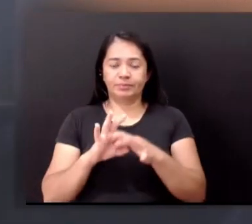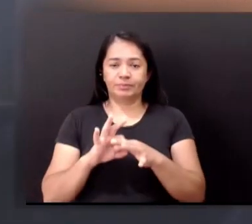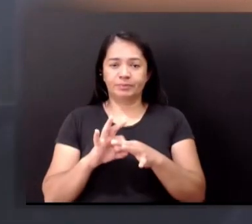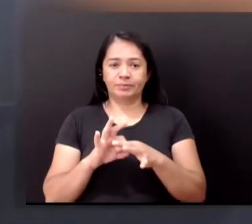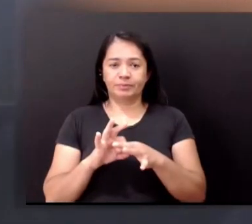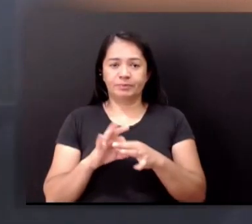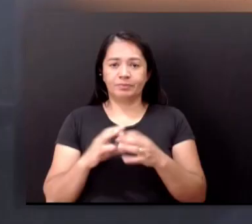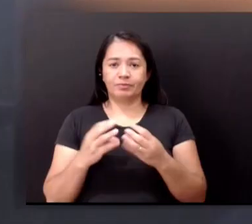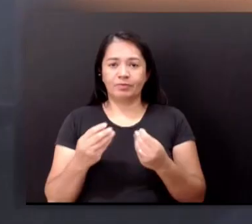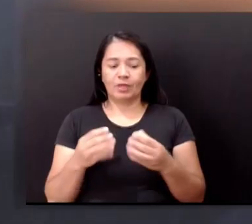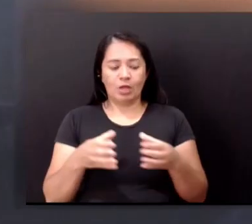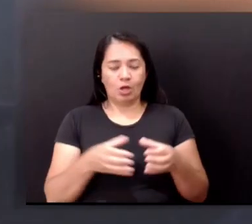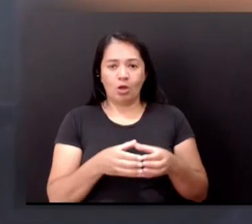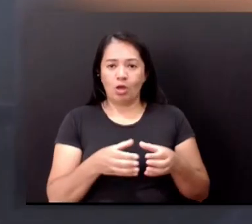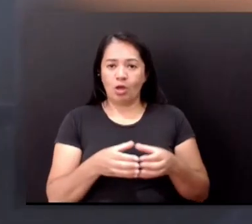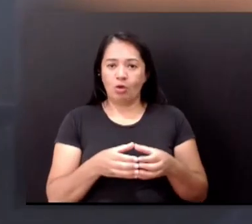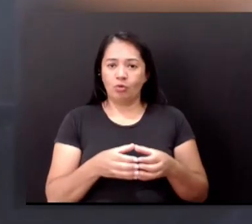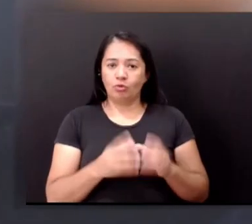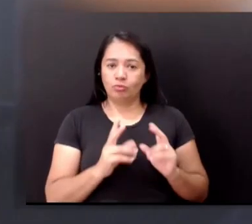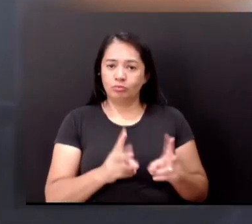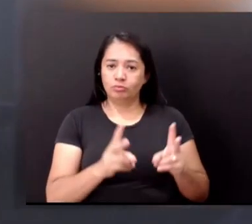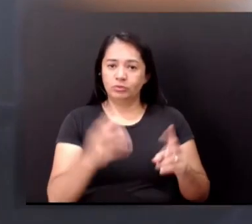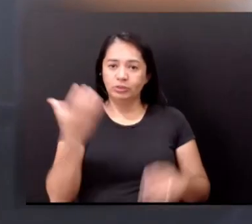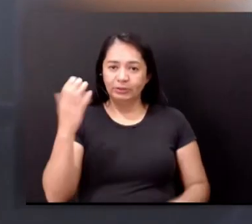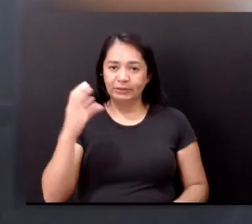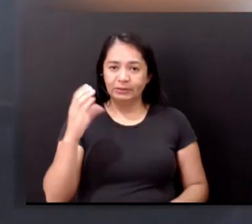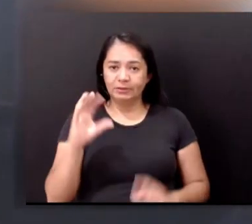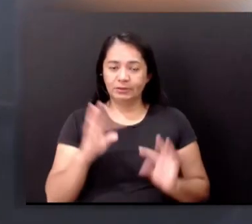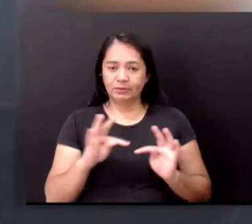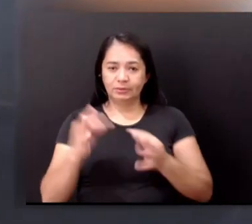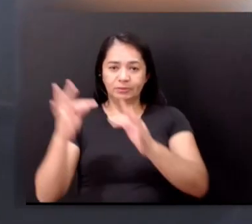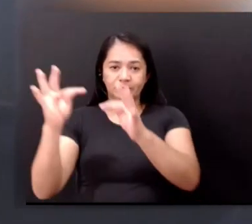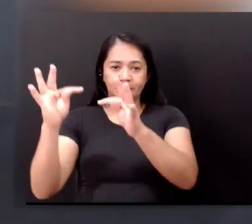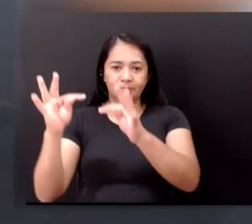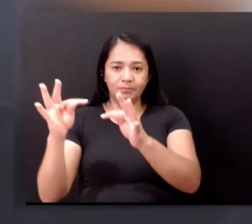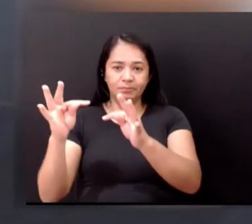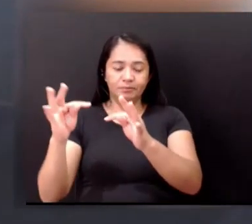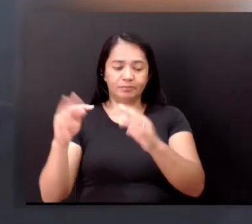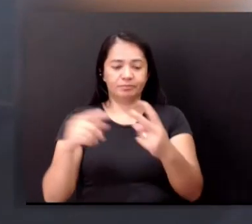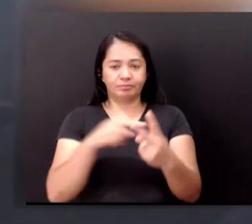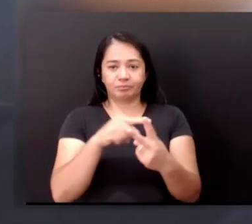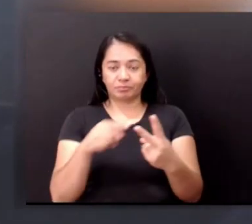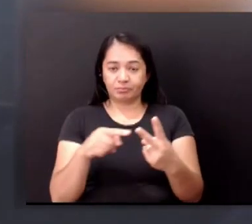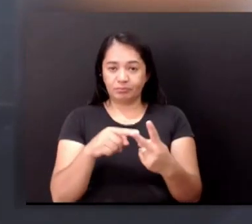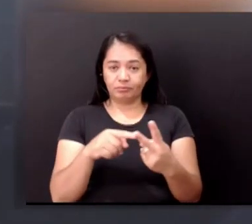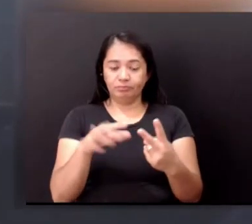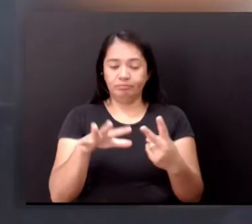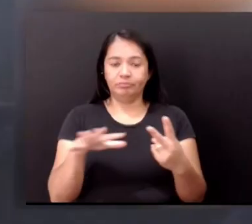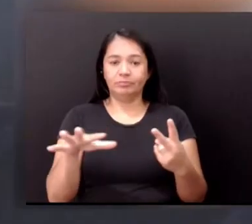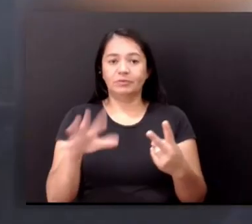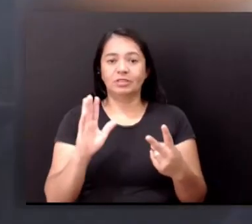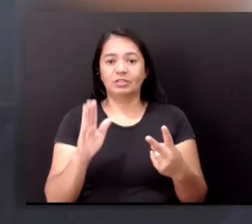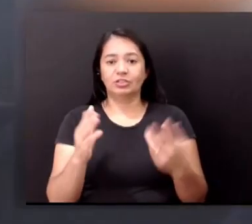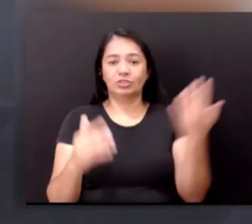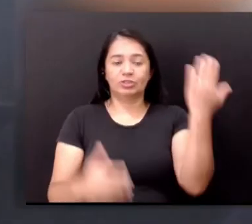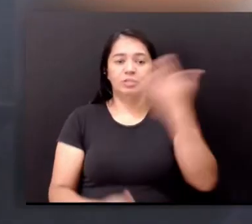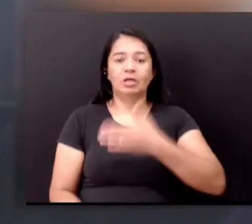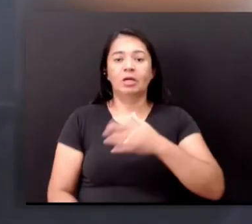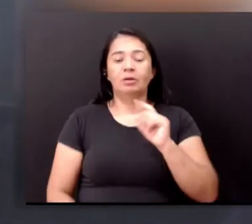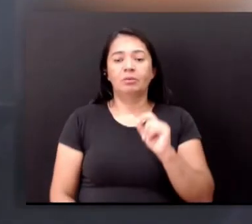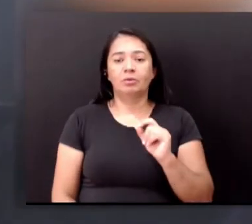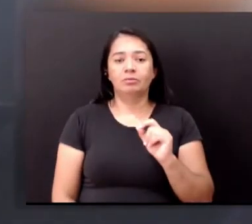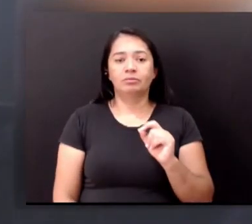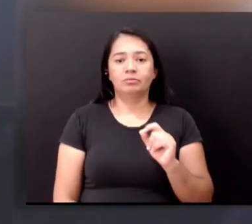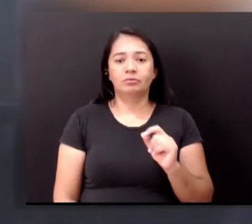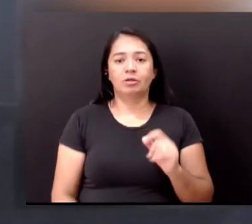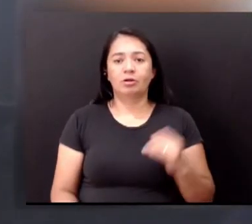comissões de permanência, ciência e tecnologia. Essas duas áreas, por isso só, demonstram sua tamanha